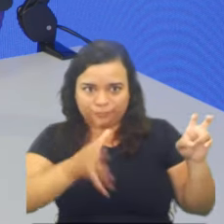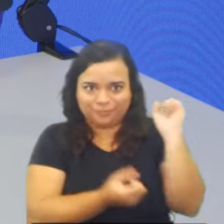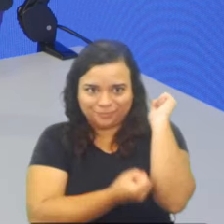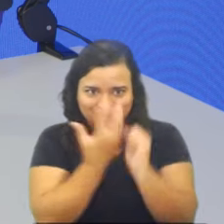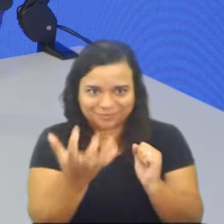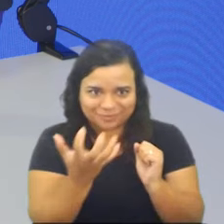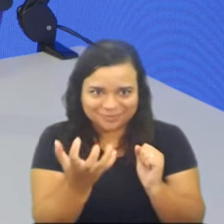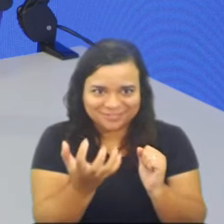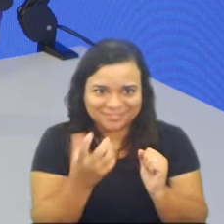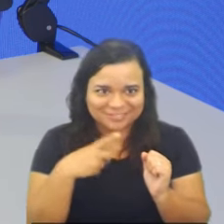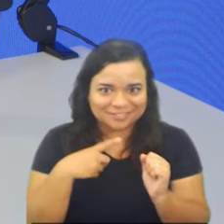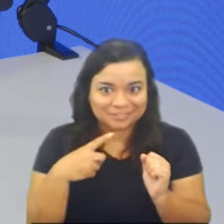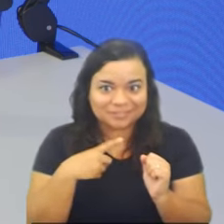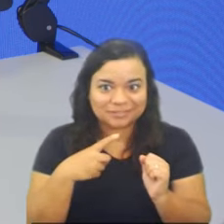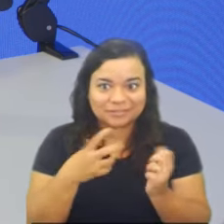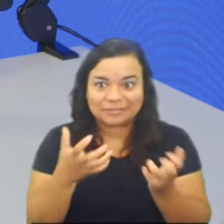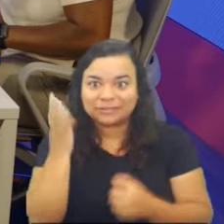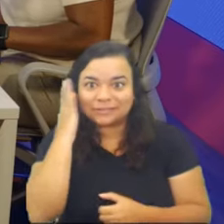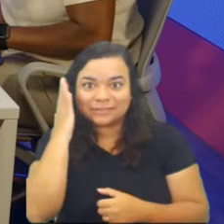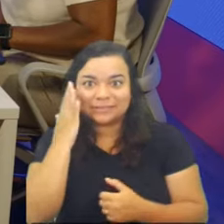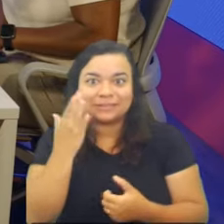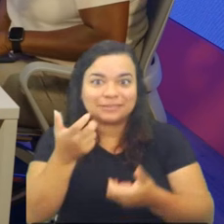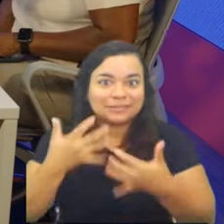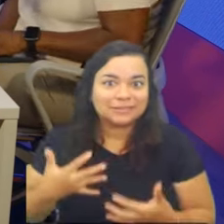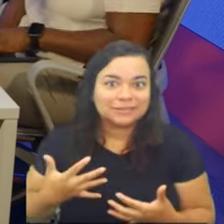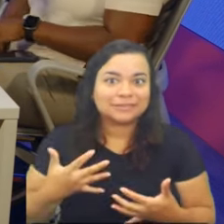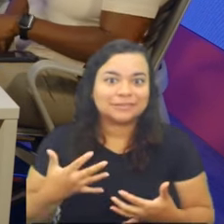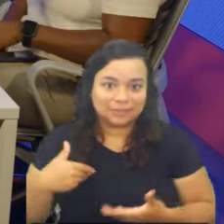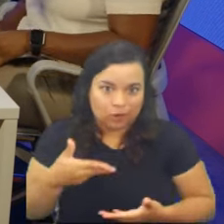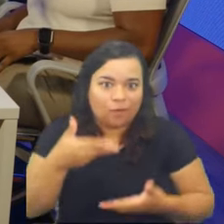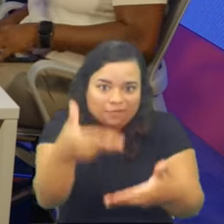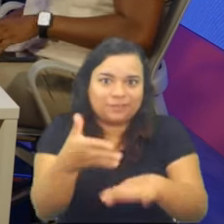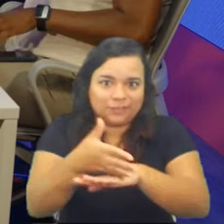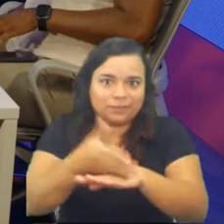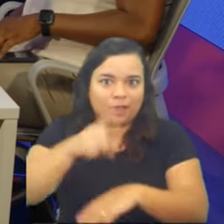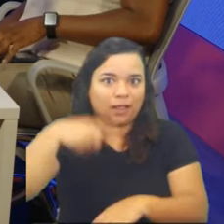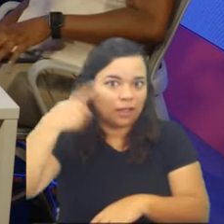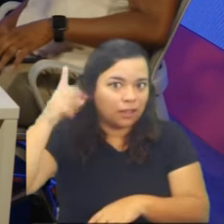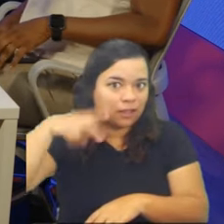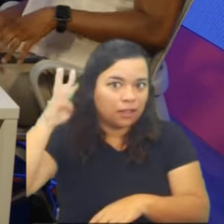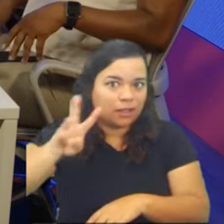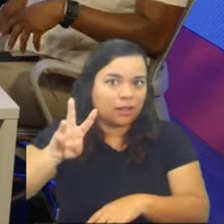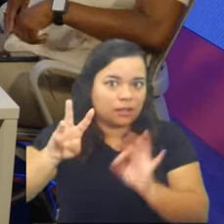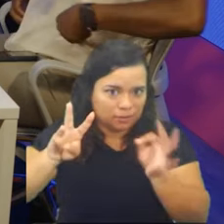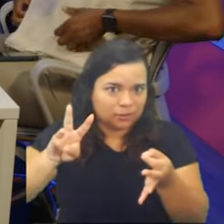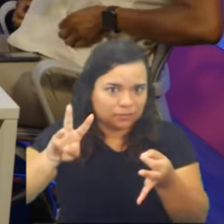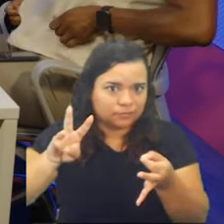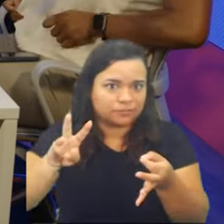quero spoiler já tem o convite para participar São três dias né